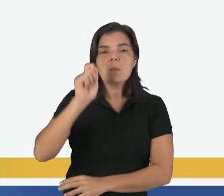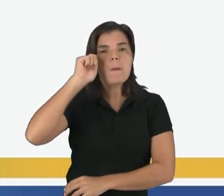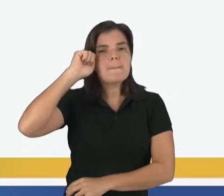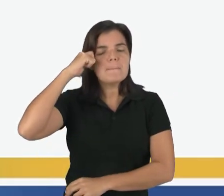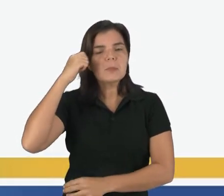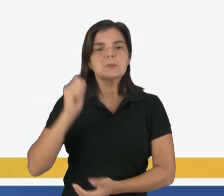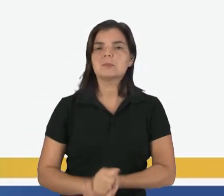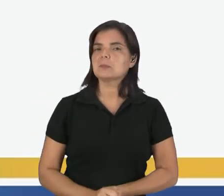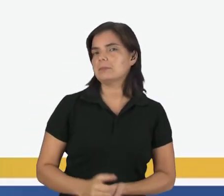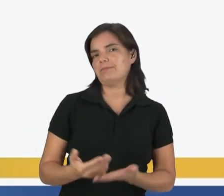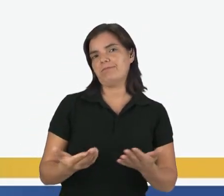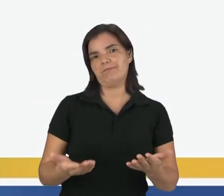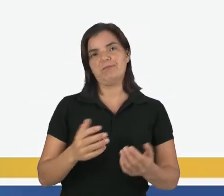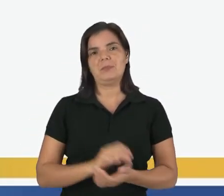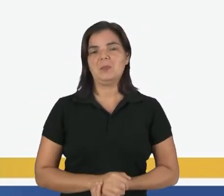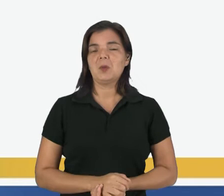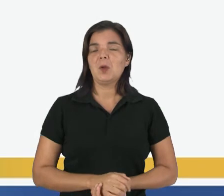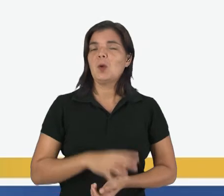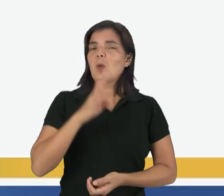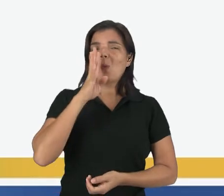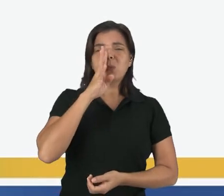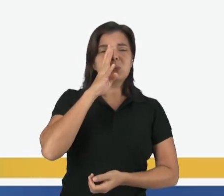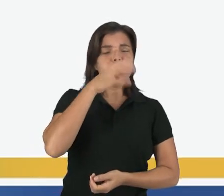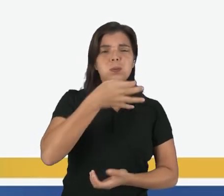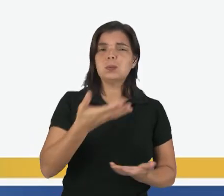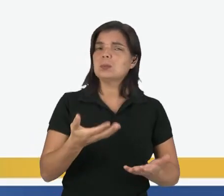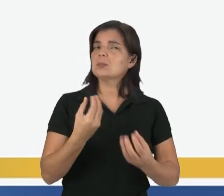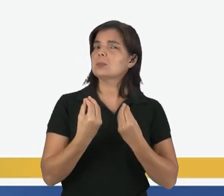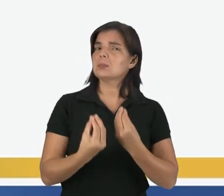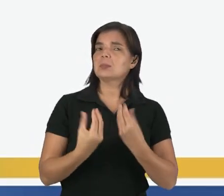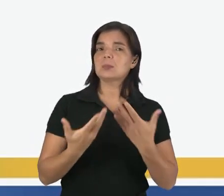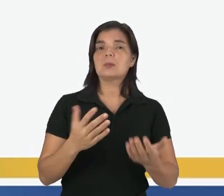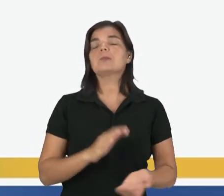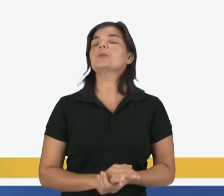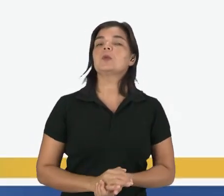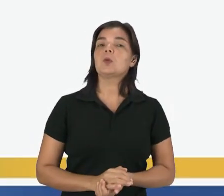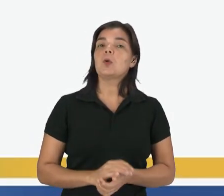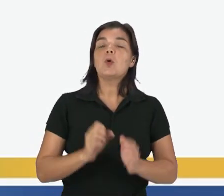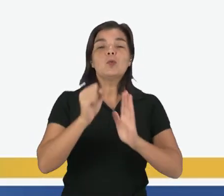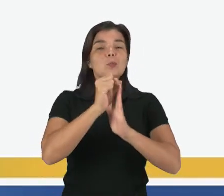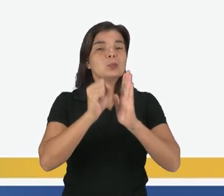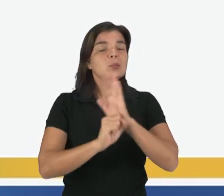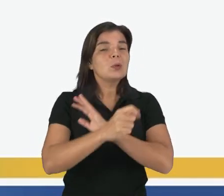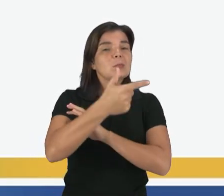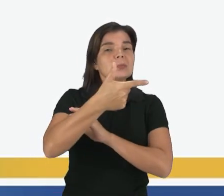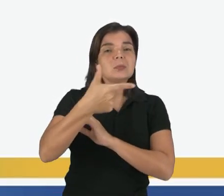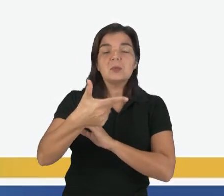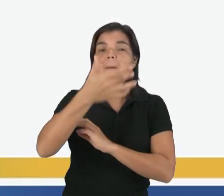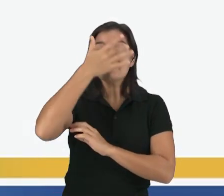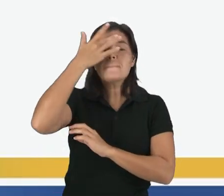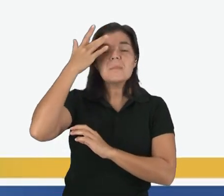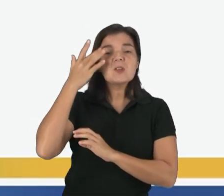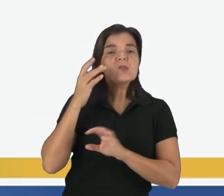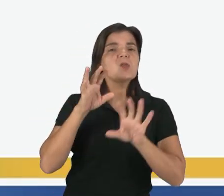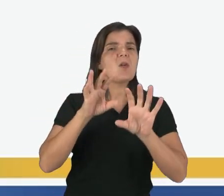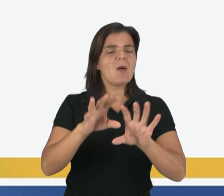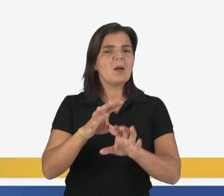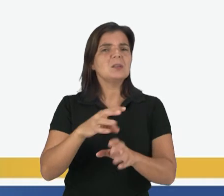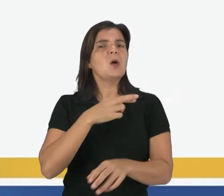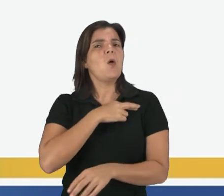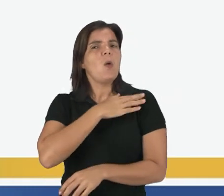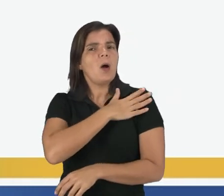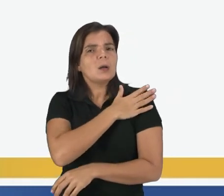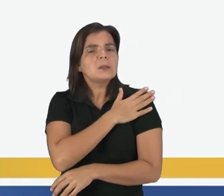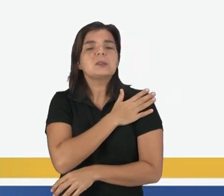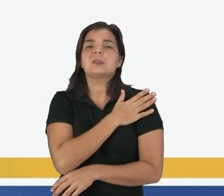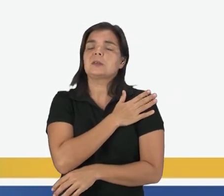preto. Imaginem, gente, quão absurdo é esse tipo de comentário. Em pleno século XXI, pessoas ainda são